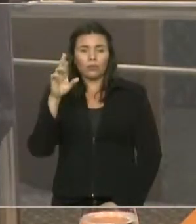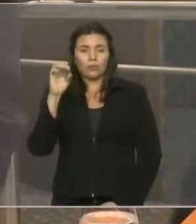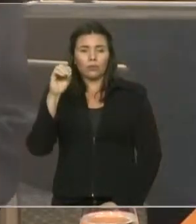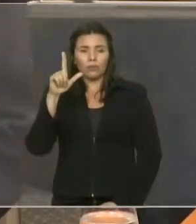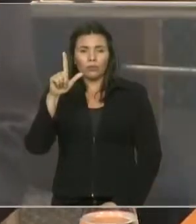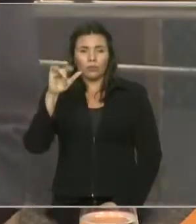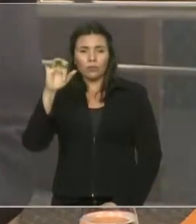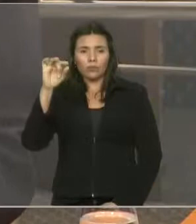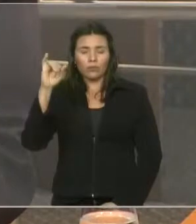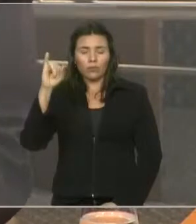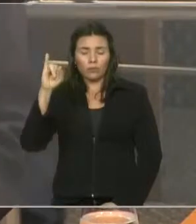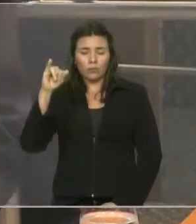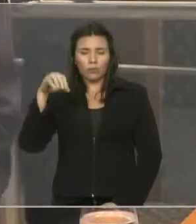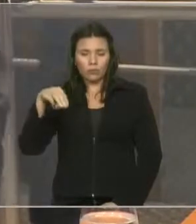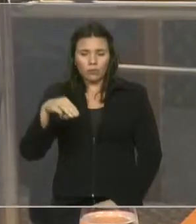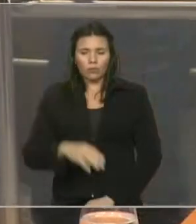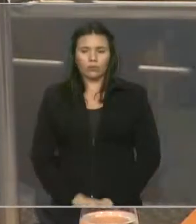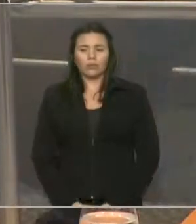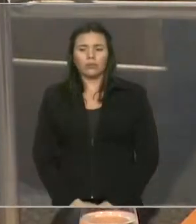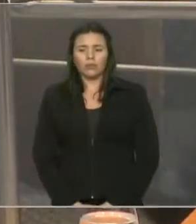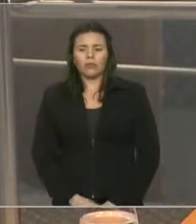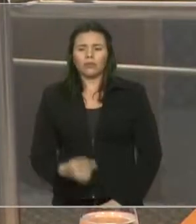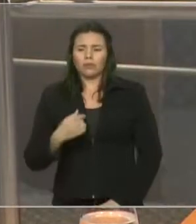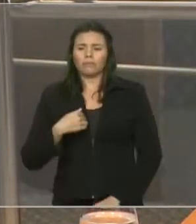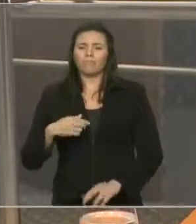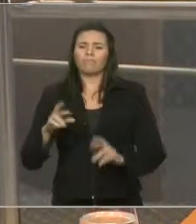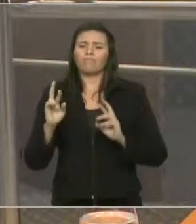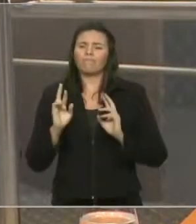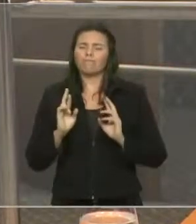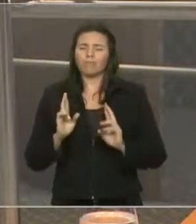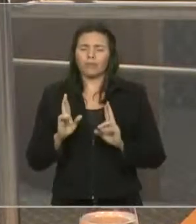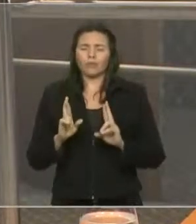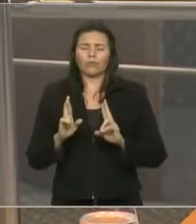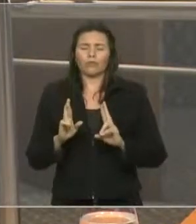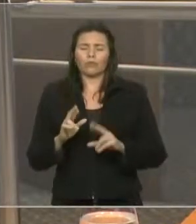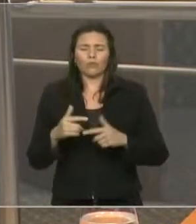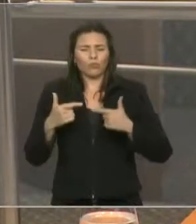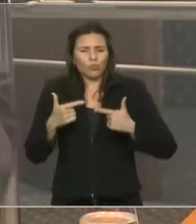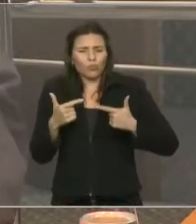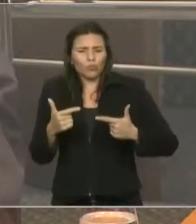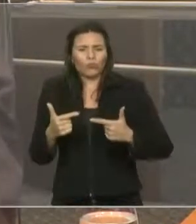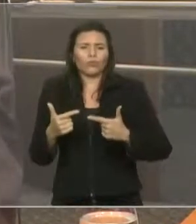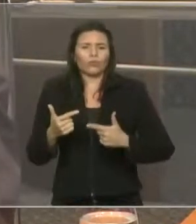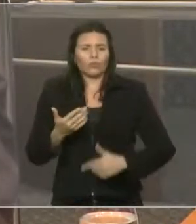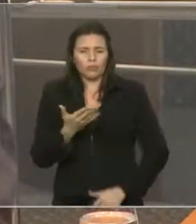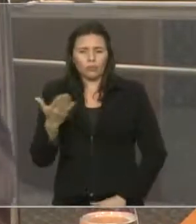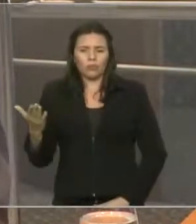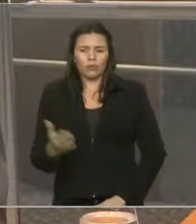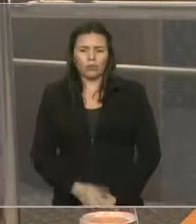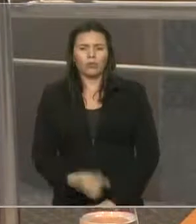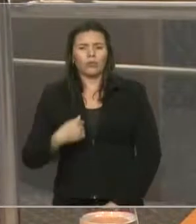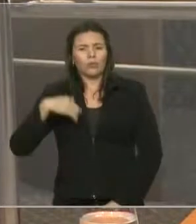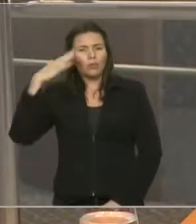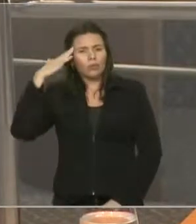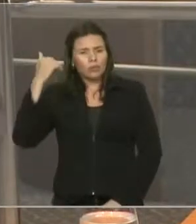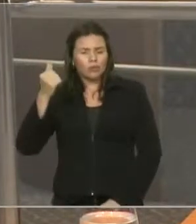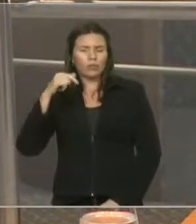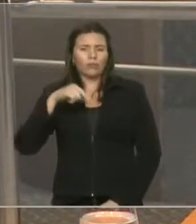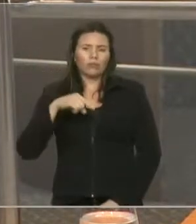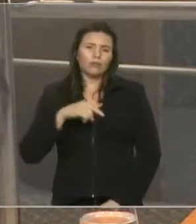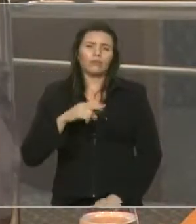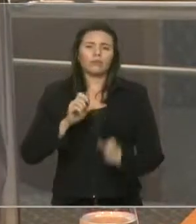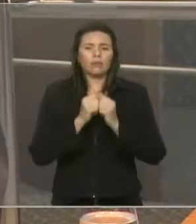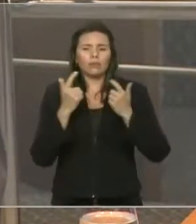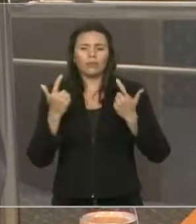sejam objetivados aqui dentro. Dizer que o parlamento é diferente de qualquer situação executiva. Às vezes